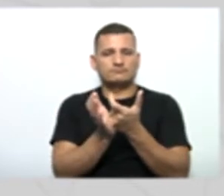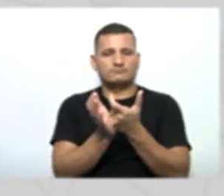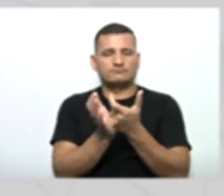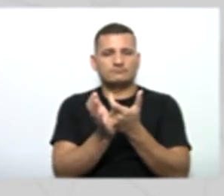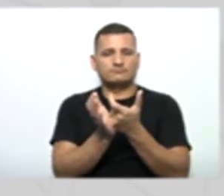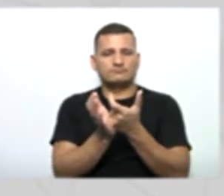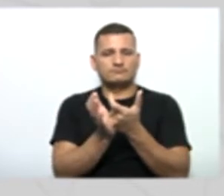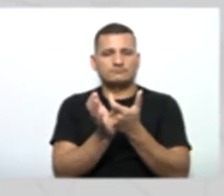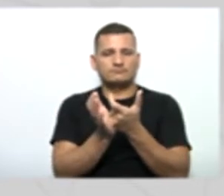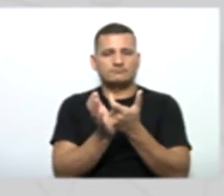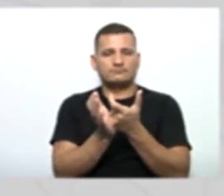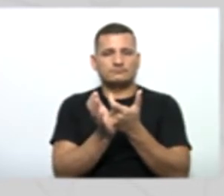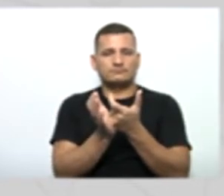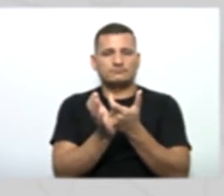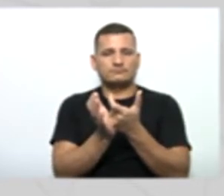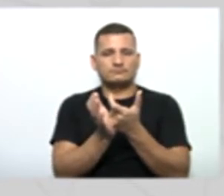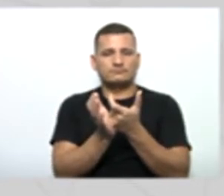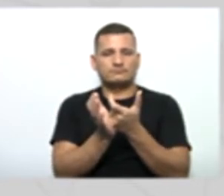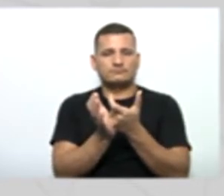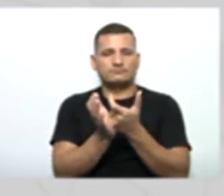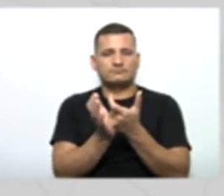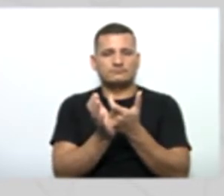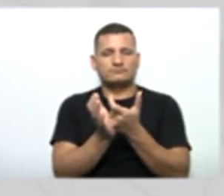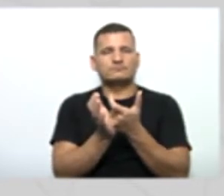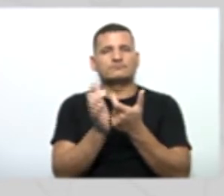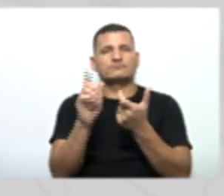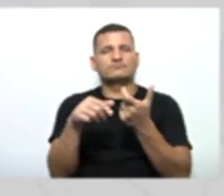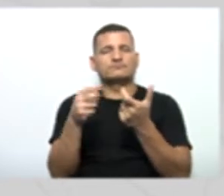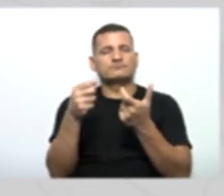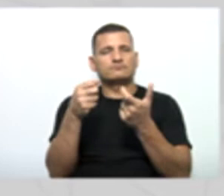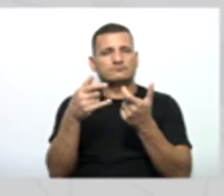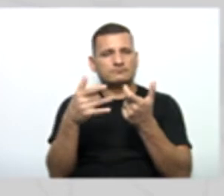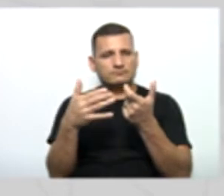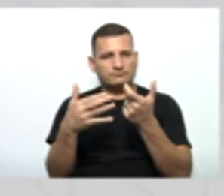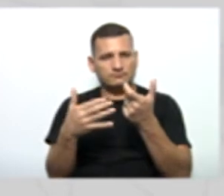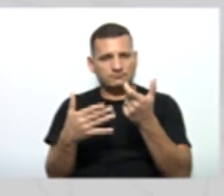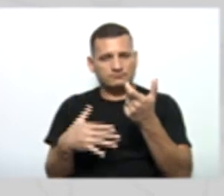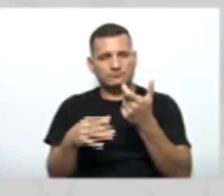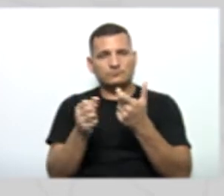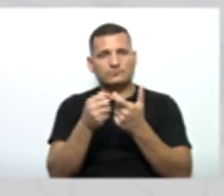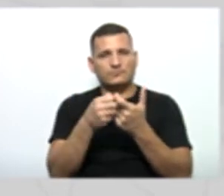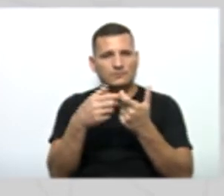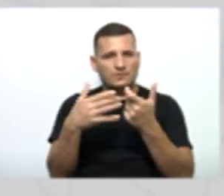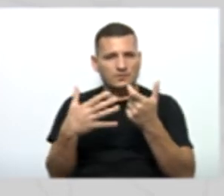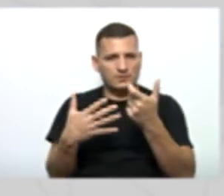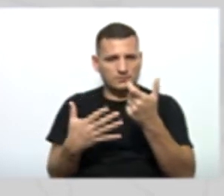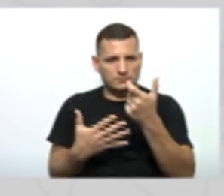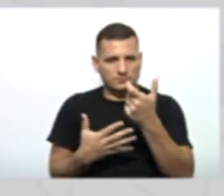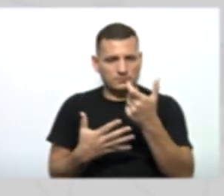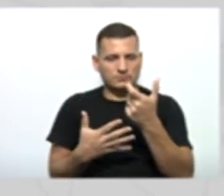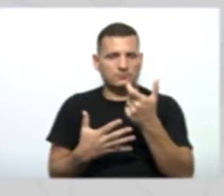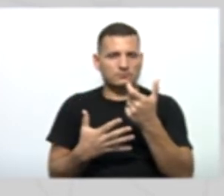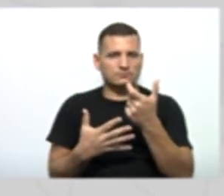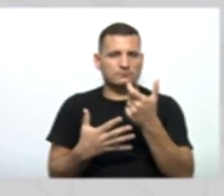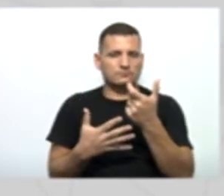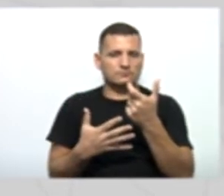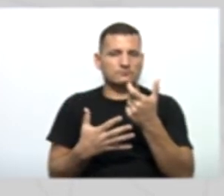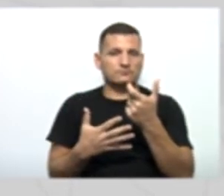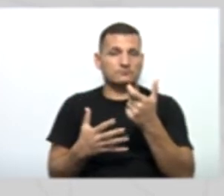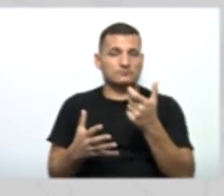ó. Classe é uma descrição dos atributos e serviços comuns ao grupo de